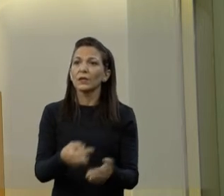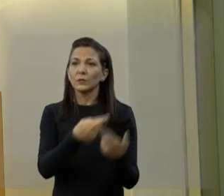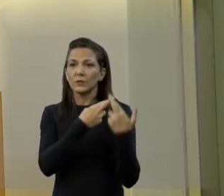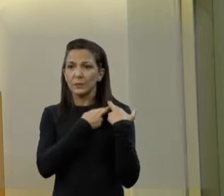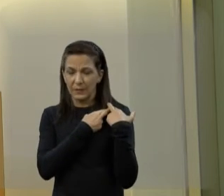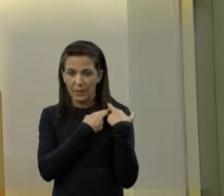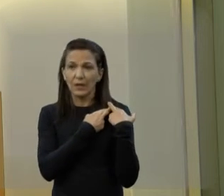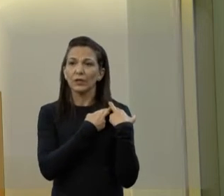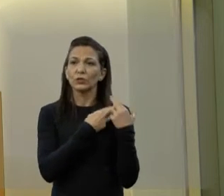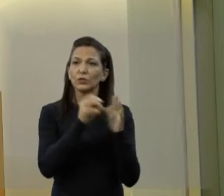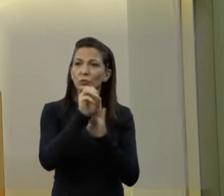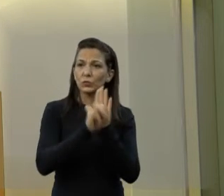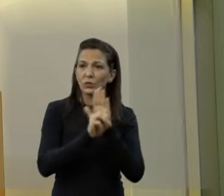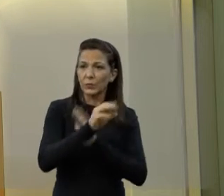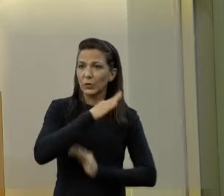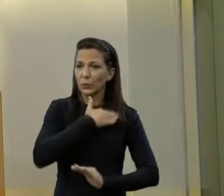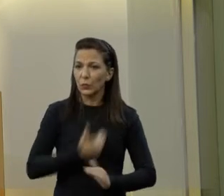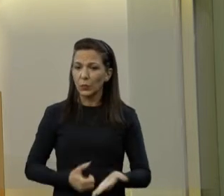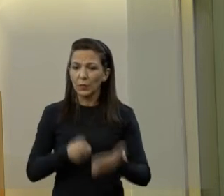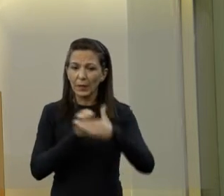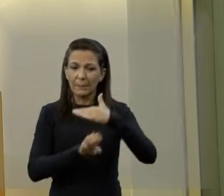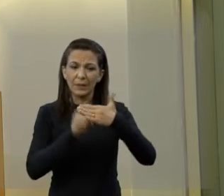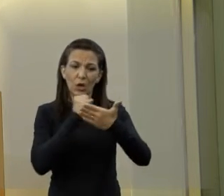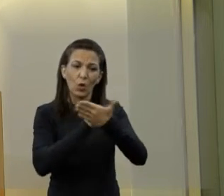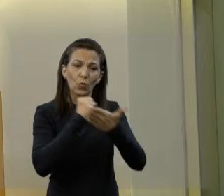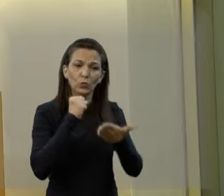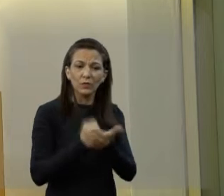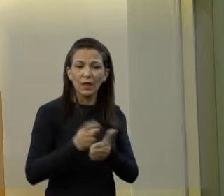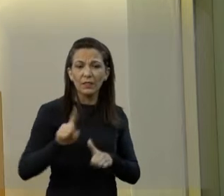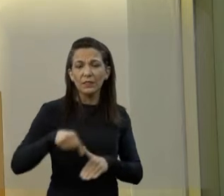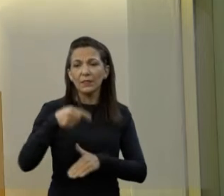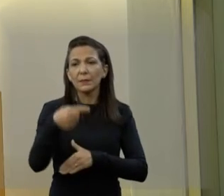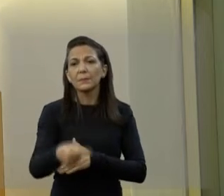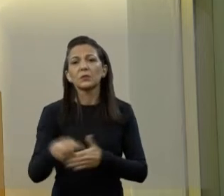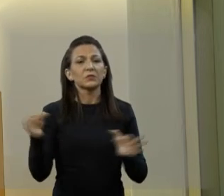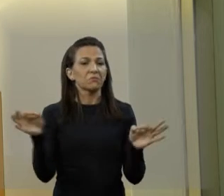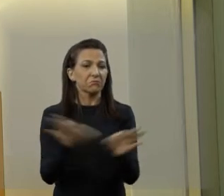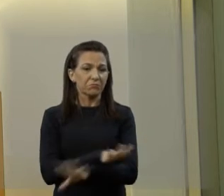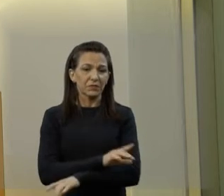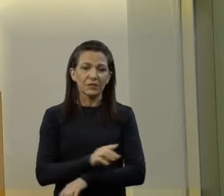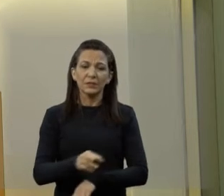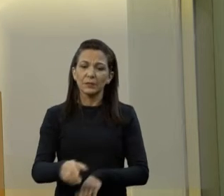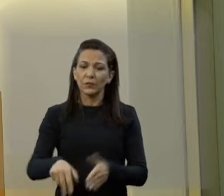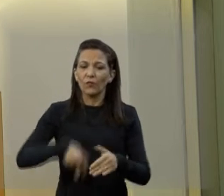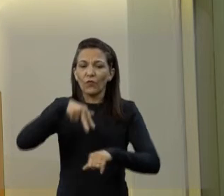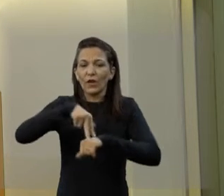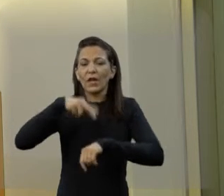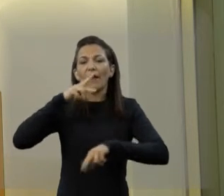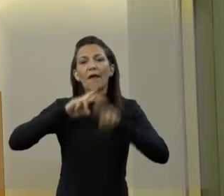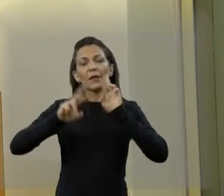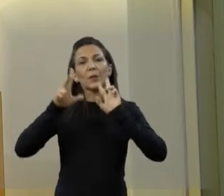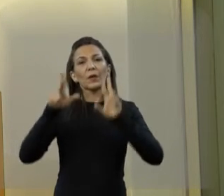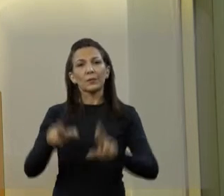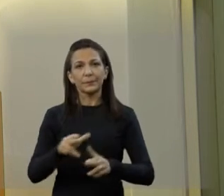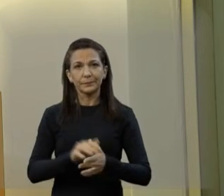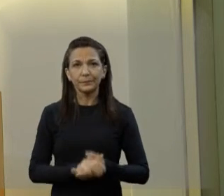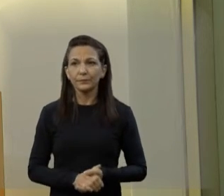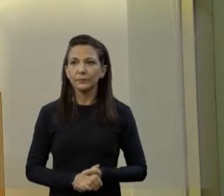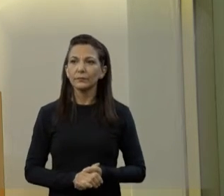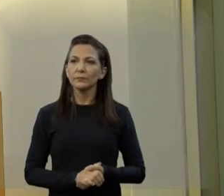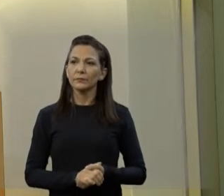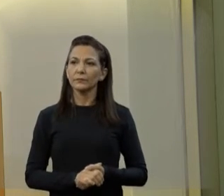tem pode contratar qualquer empresa mandar fazer e acabou para depois subir aqui também reclamar não existe um